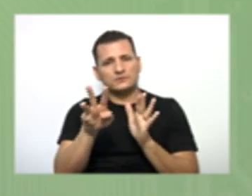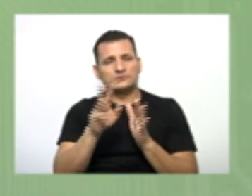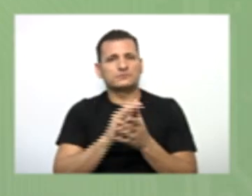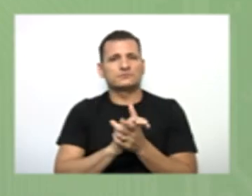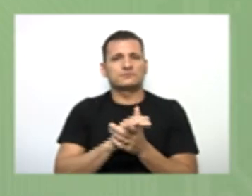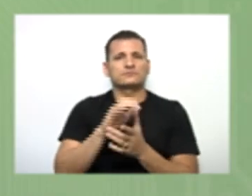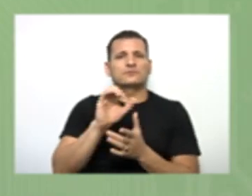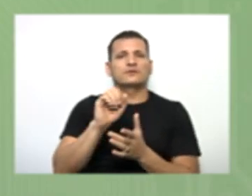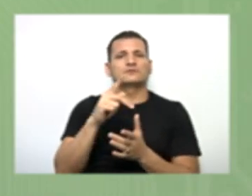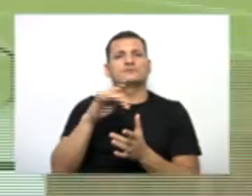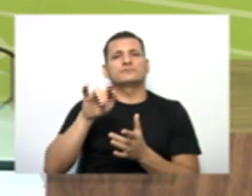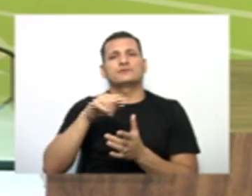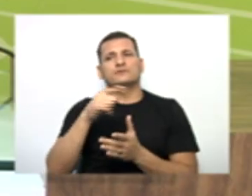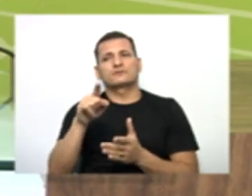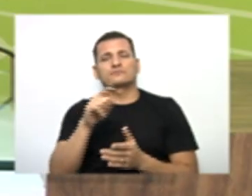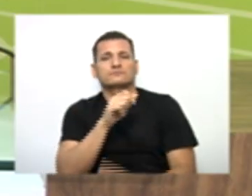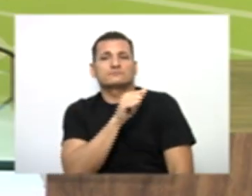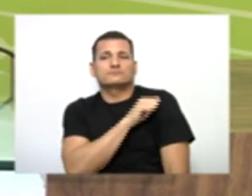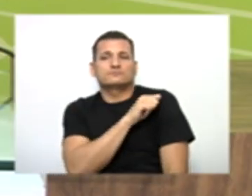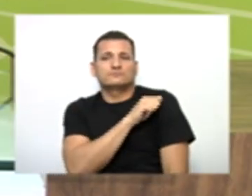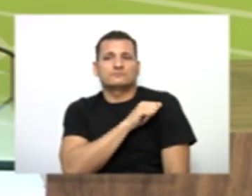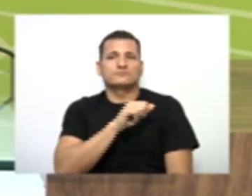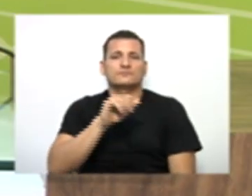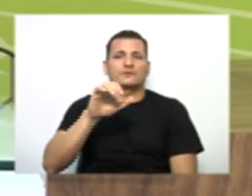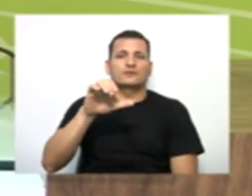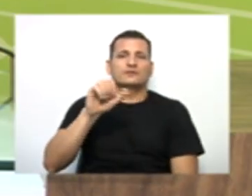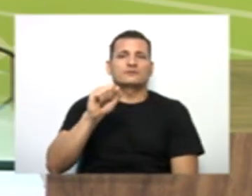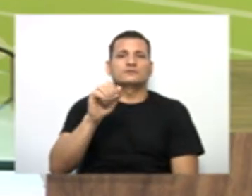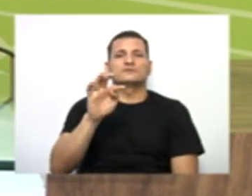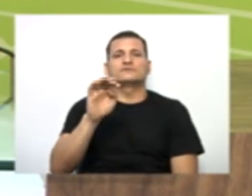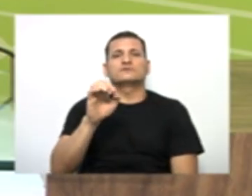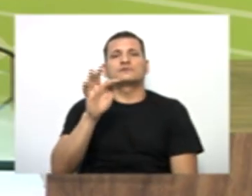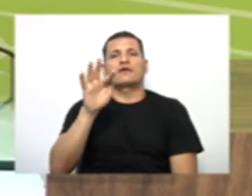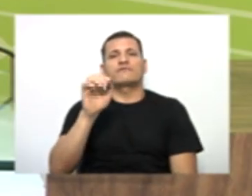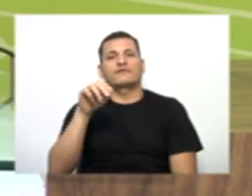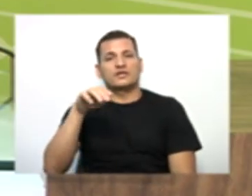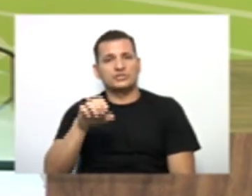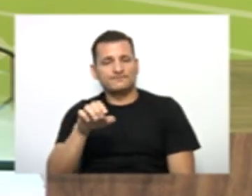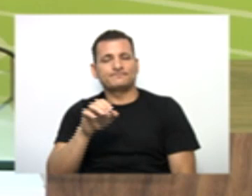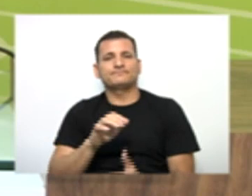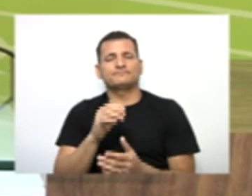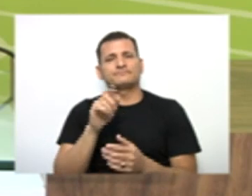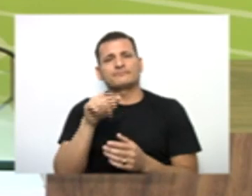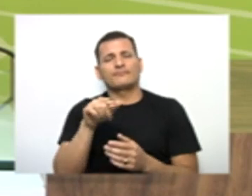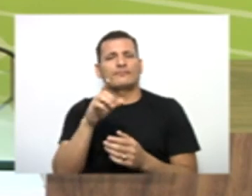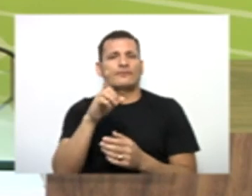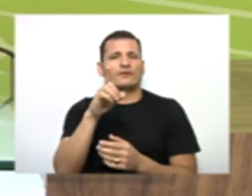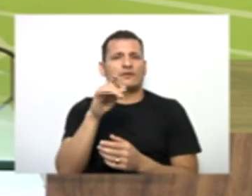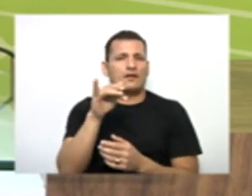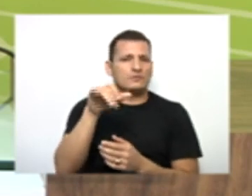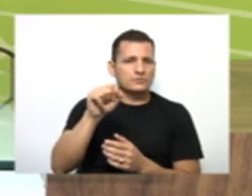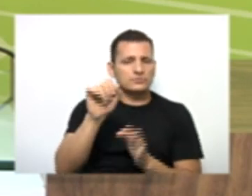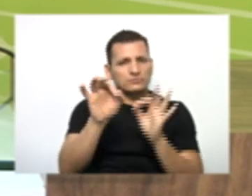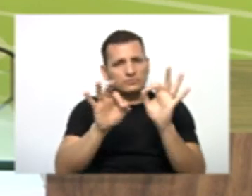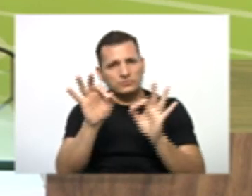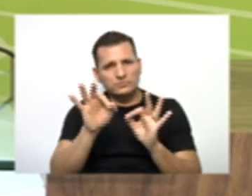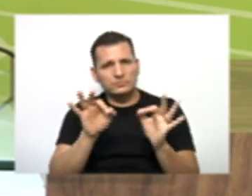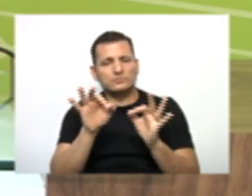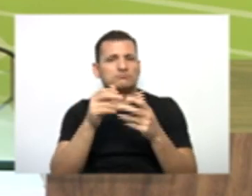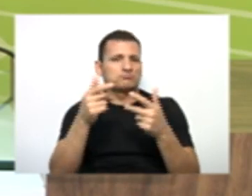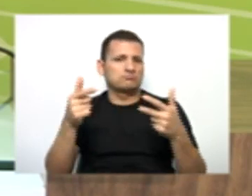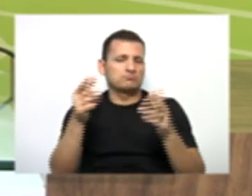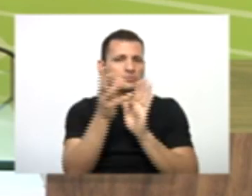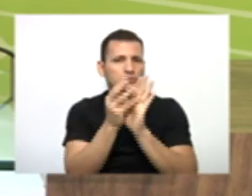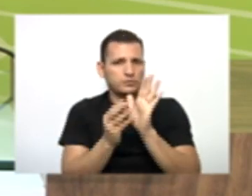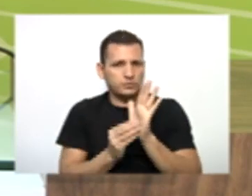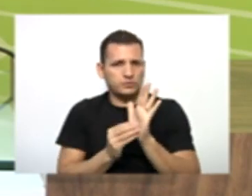Espigão do Oeste, a aluna Stephanie. Questão 2, né? São dados usados para classificar e organizar arquivos, páginas e outros